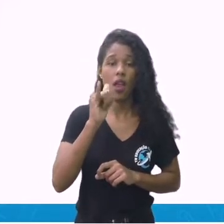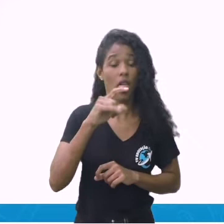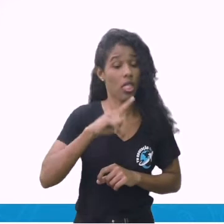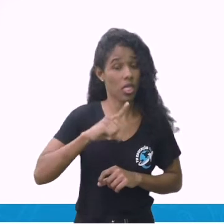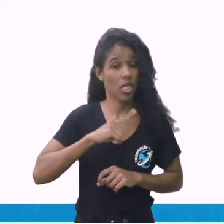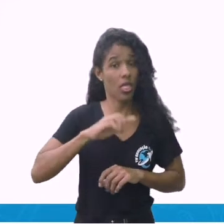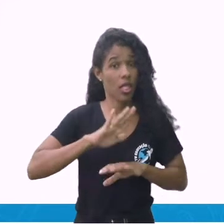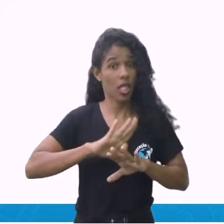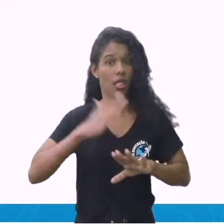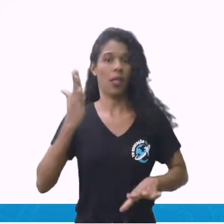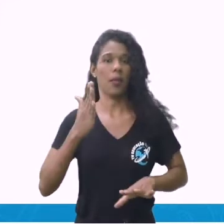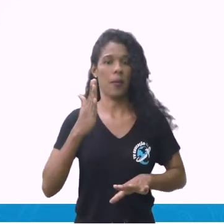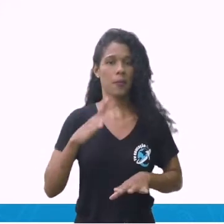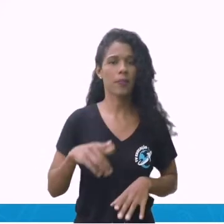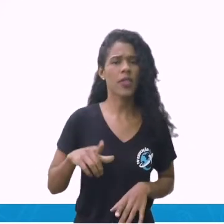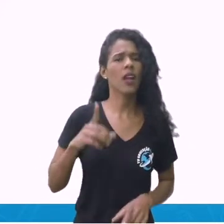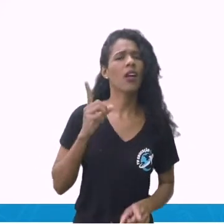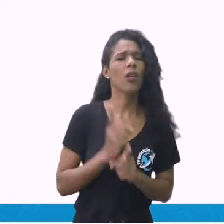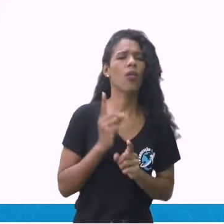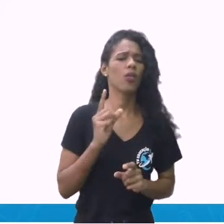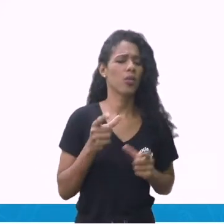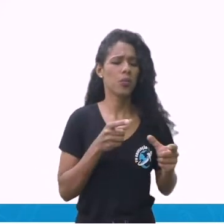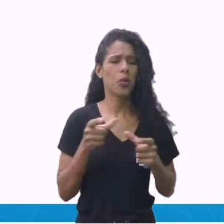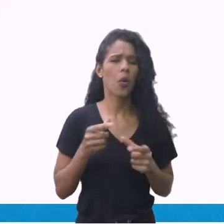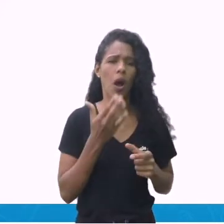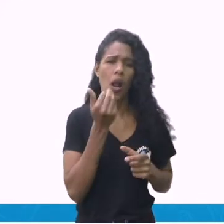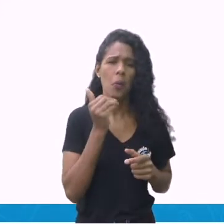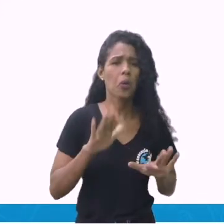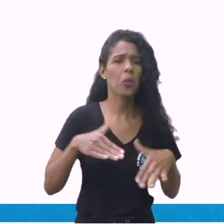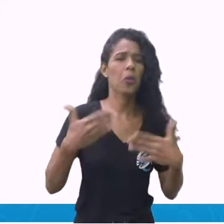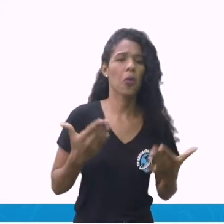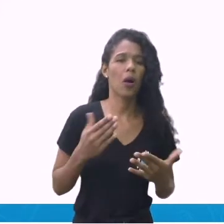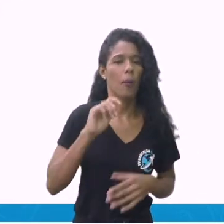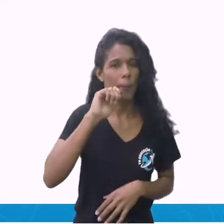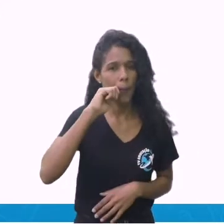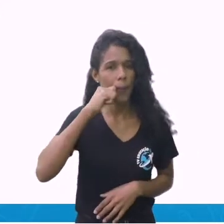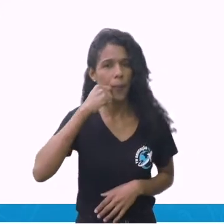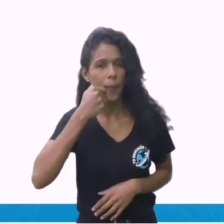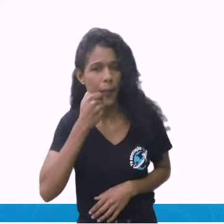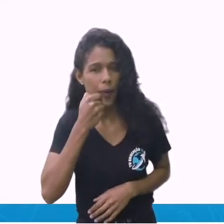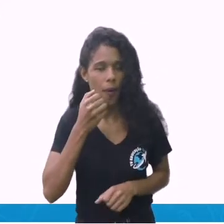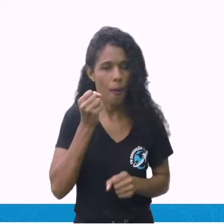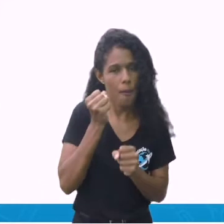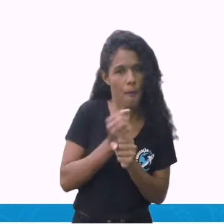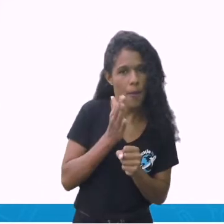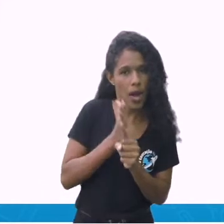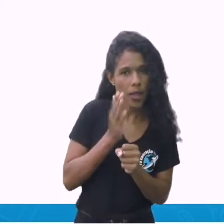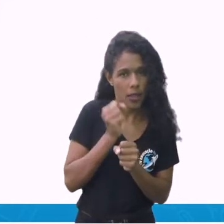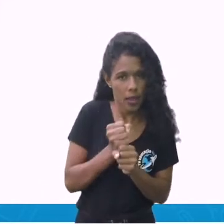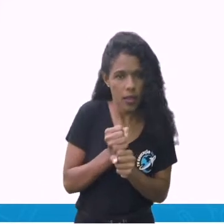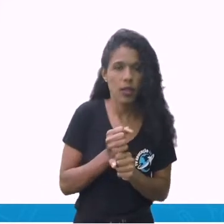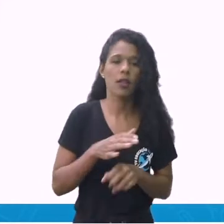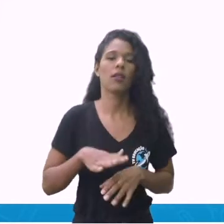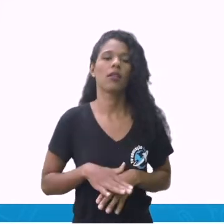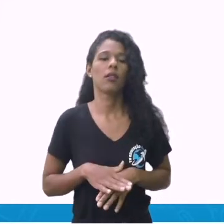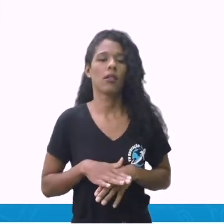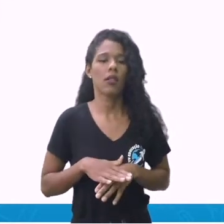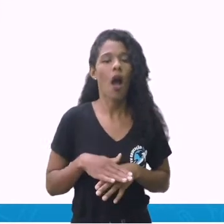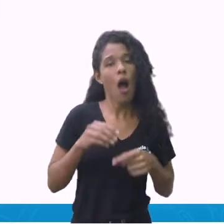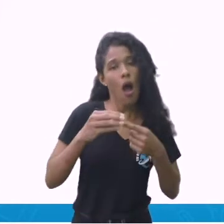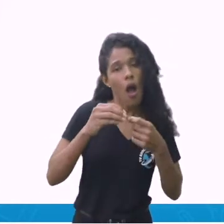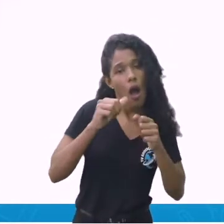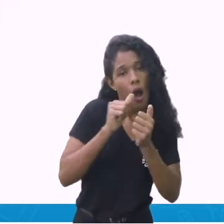macarrão, mandioca, batata, arroz, fruta, mel e etc.